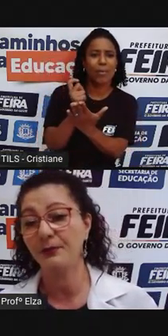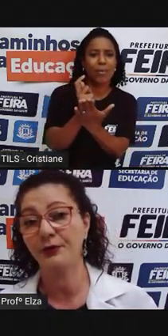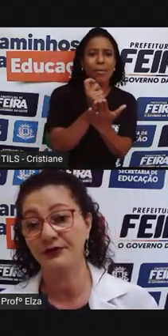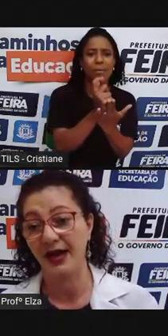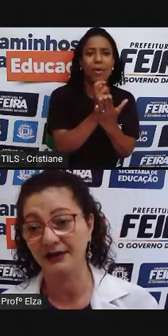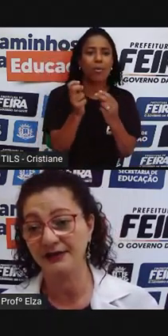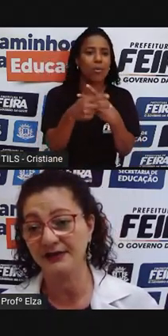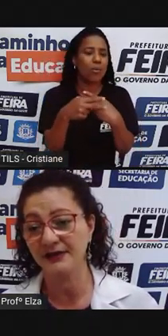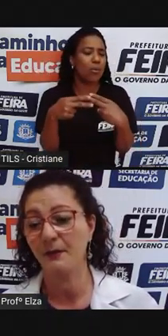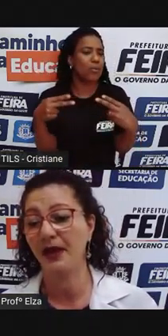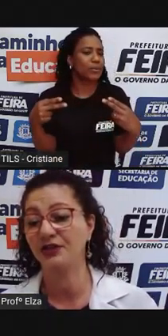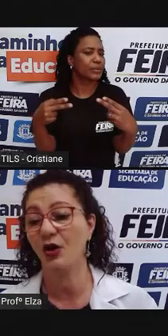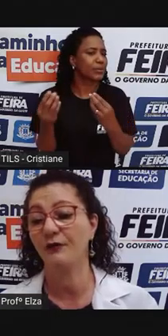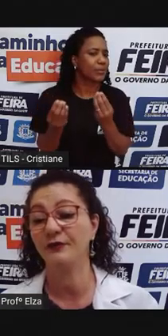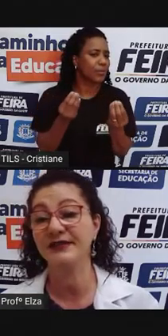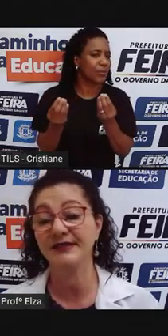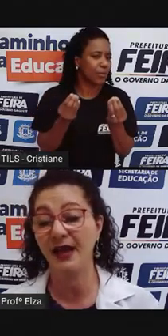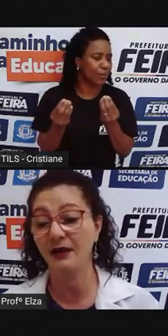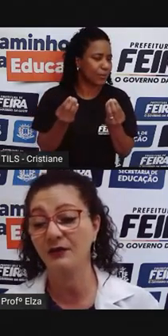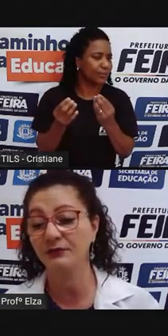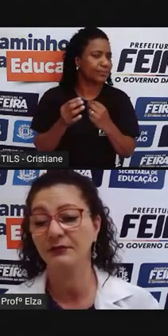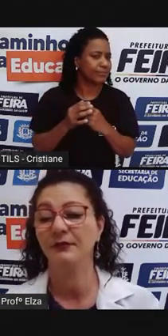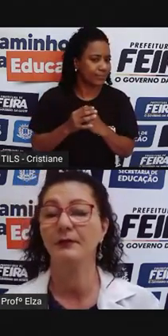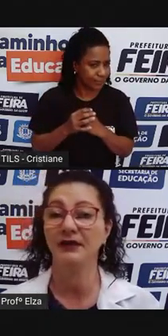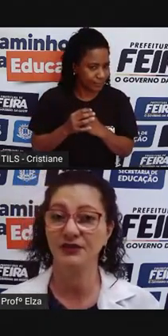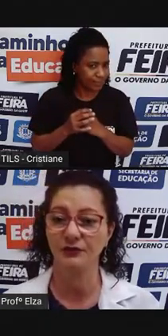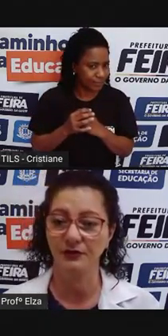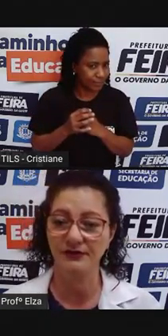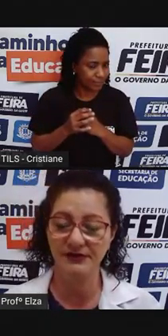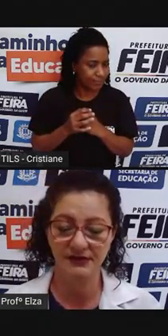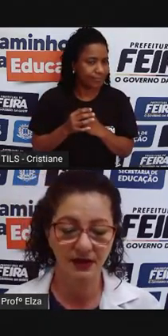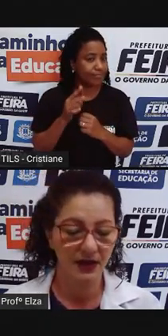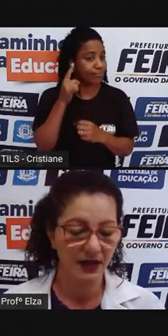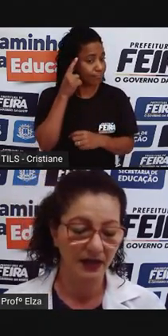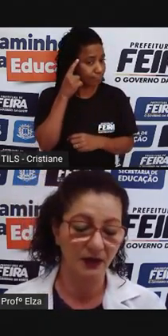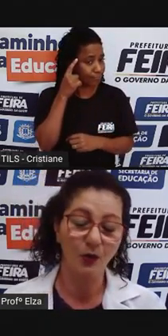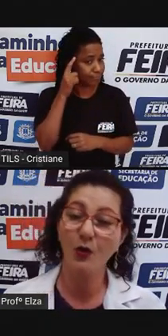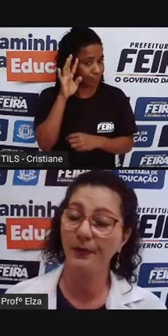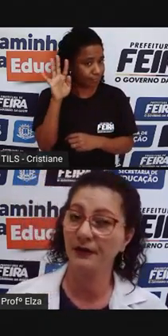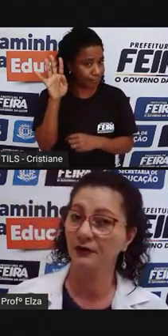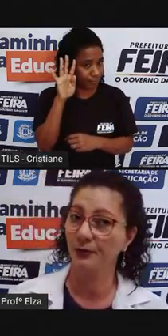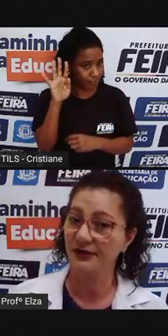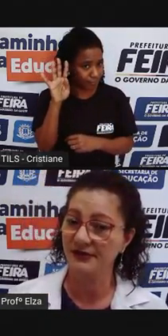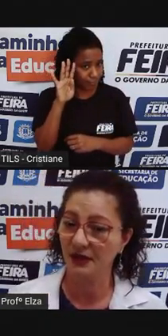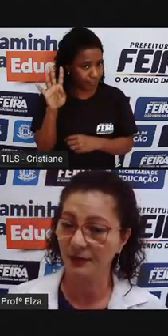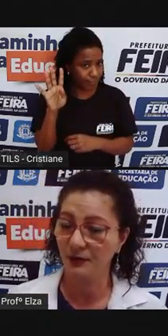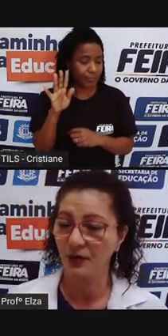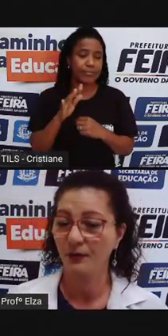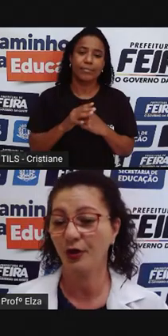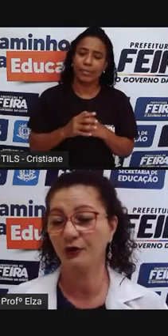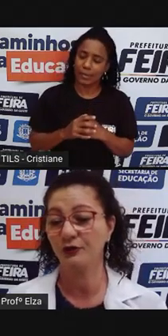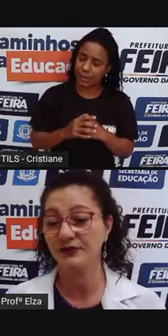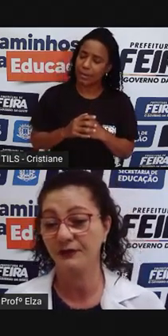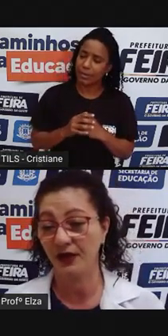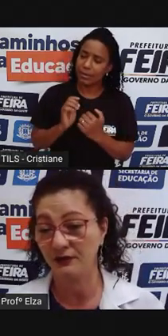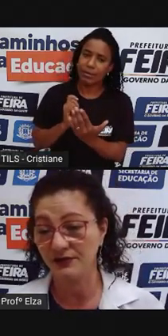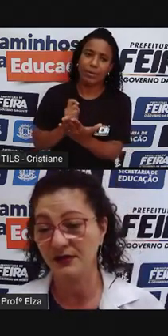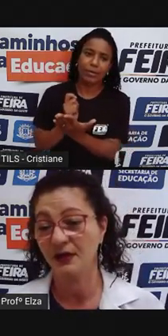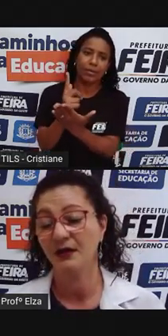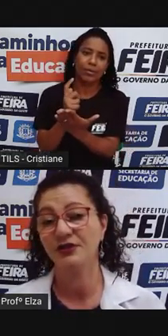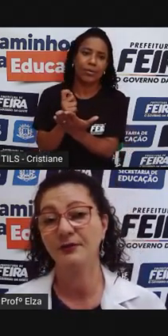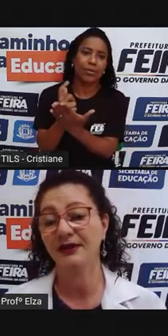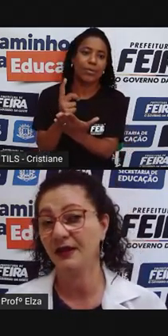Buying products made of recycled materials. Então, comprando, por exemplo, produtos